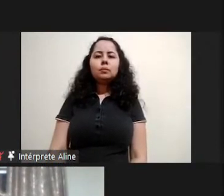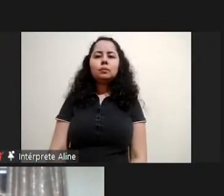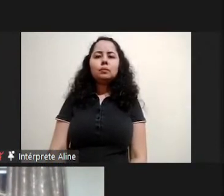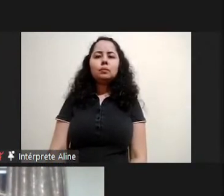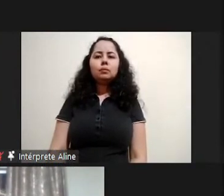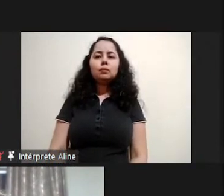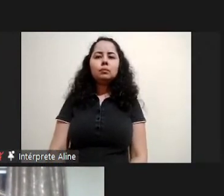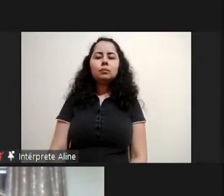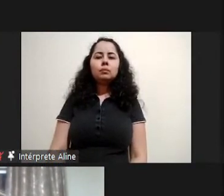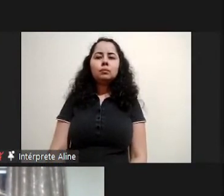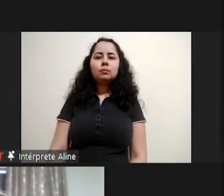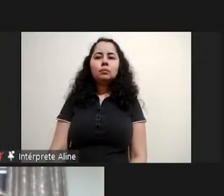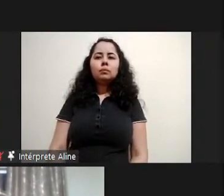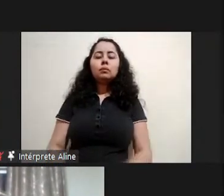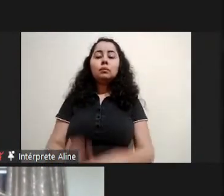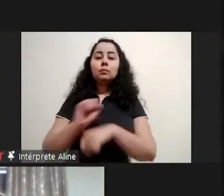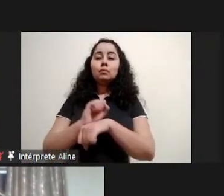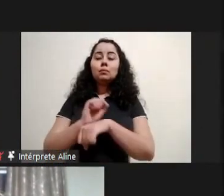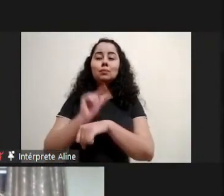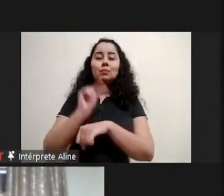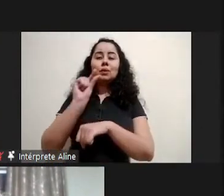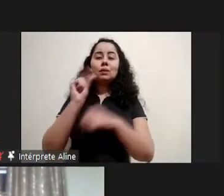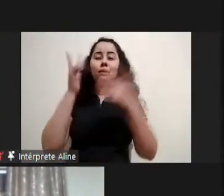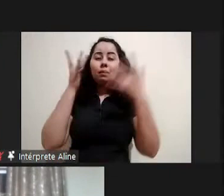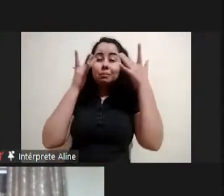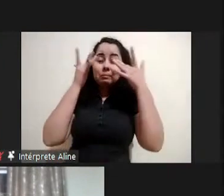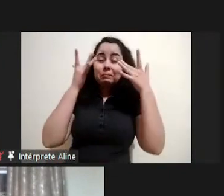a máscara embaixo do óculos.